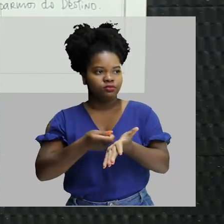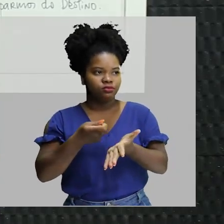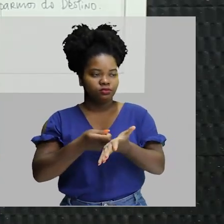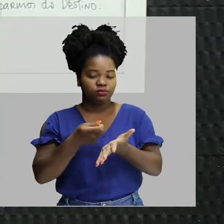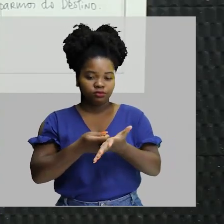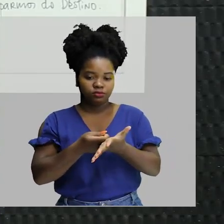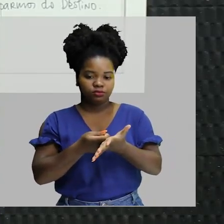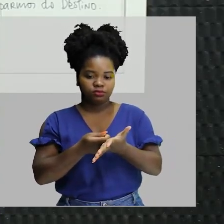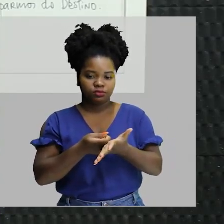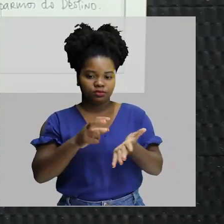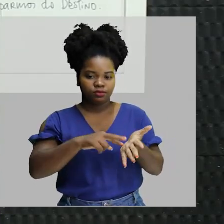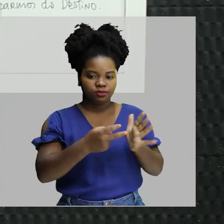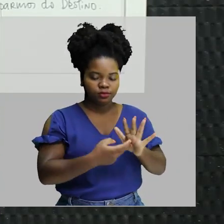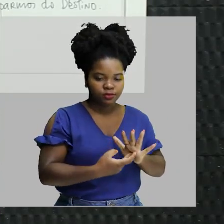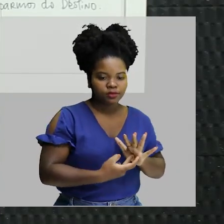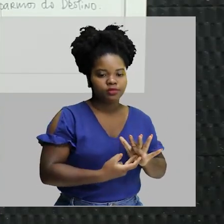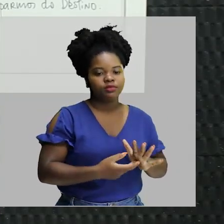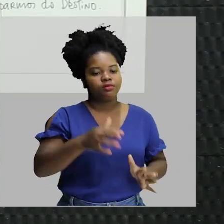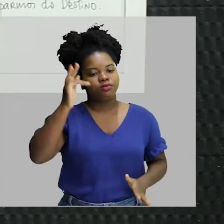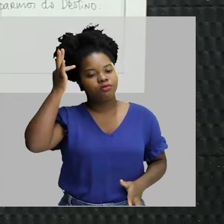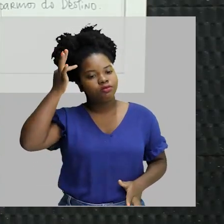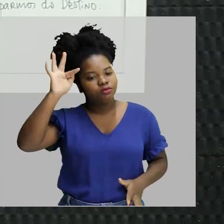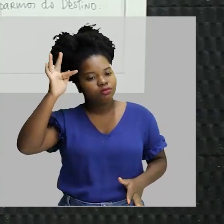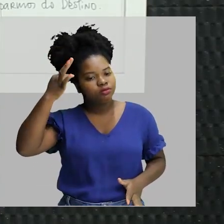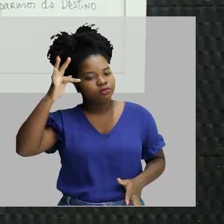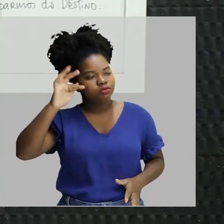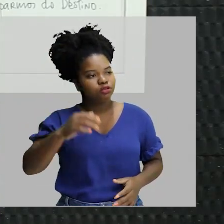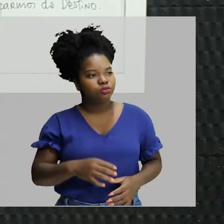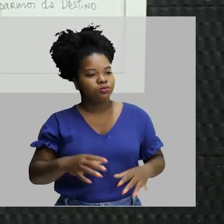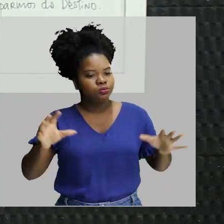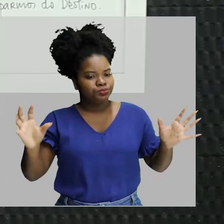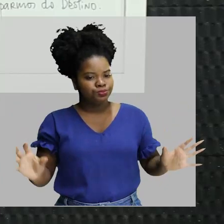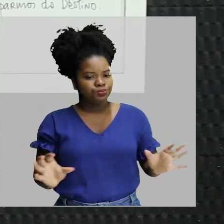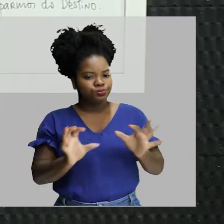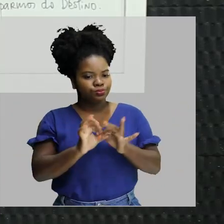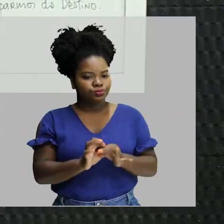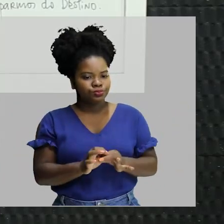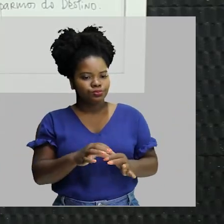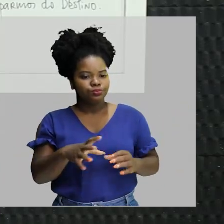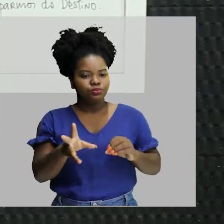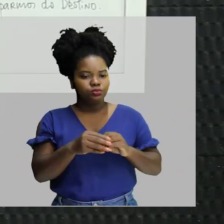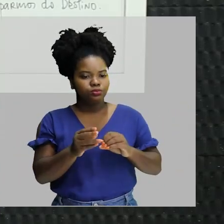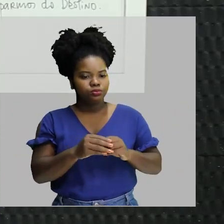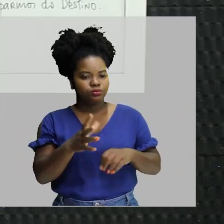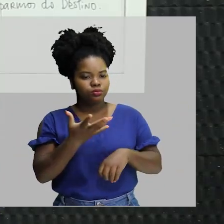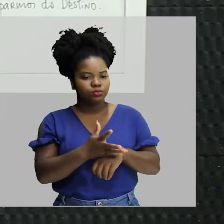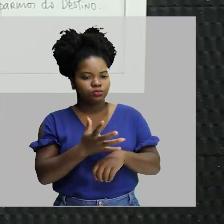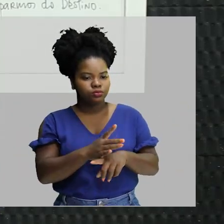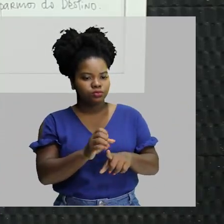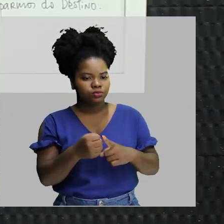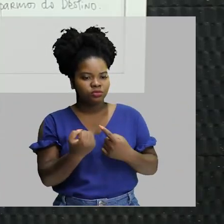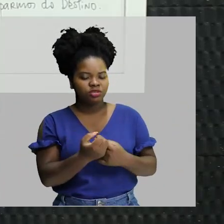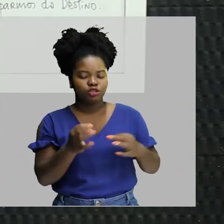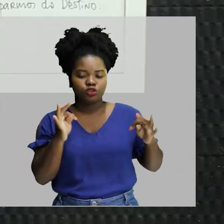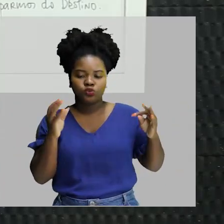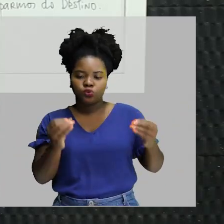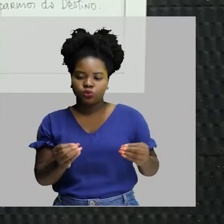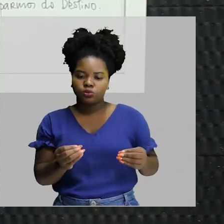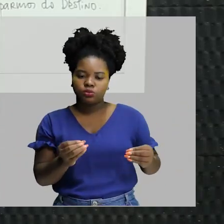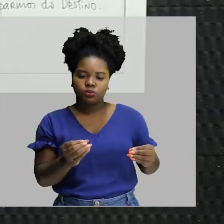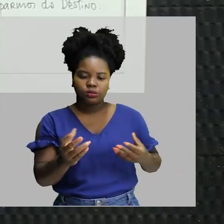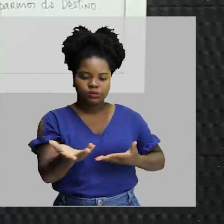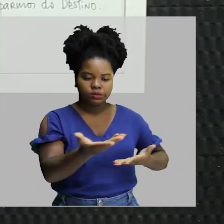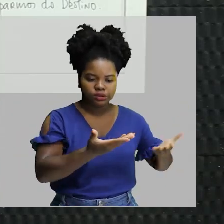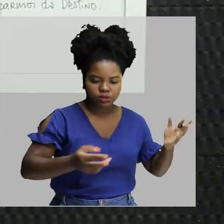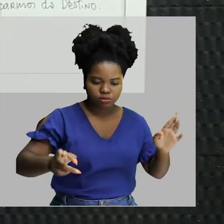enquanto interpretação filosófica, tá, que se alia ao conhecimento a essa prática social, ela traz todas essas nuances para